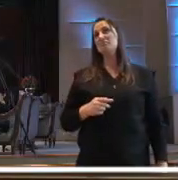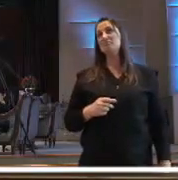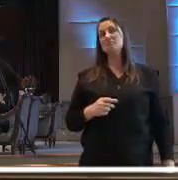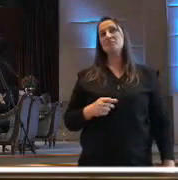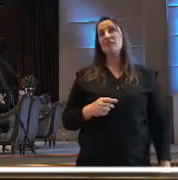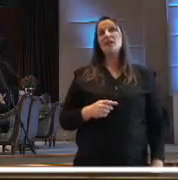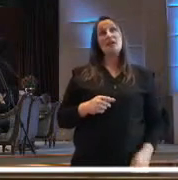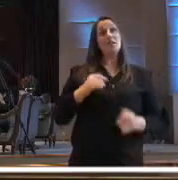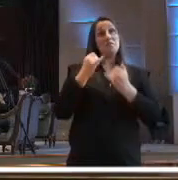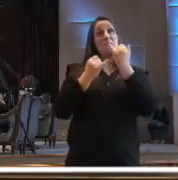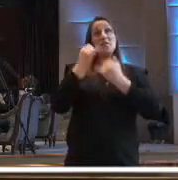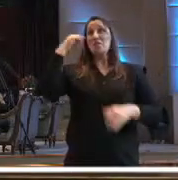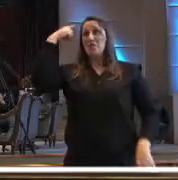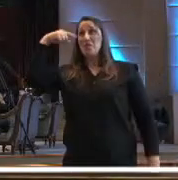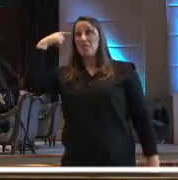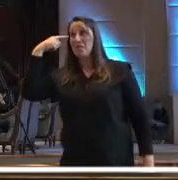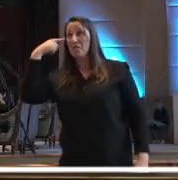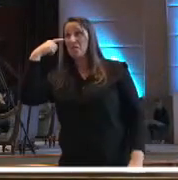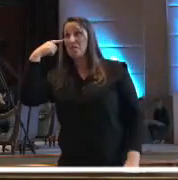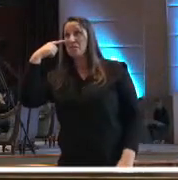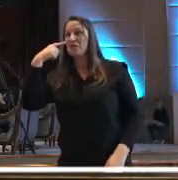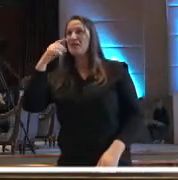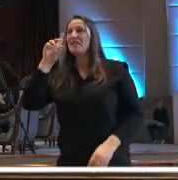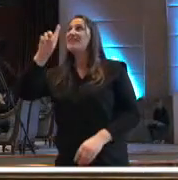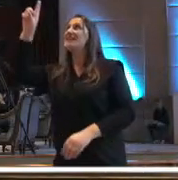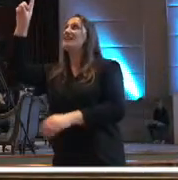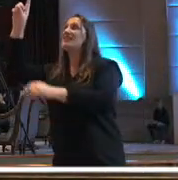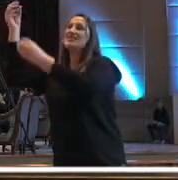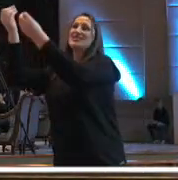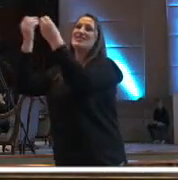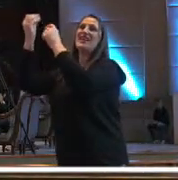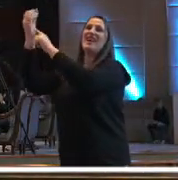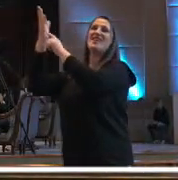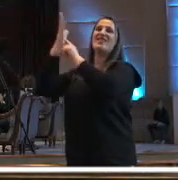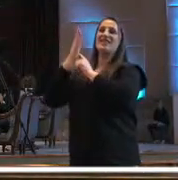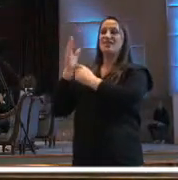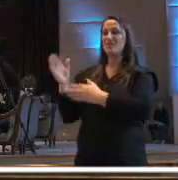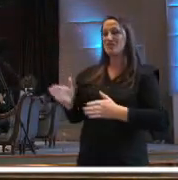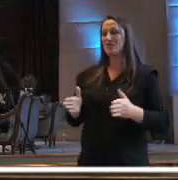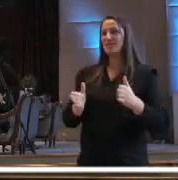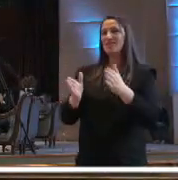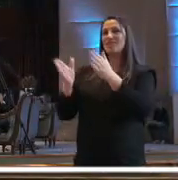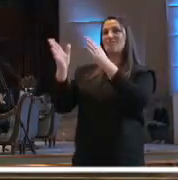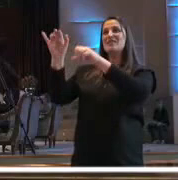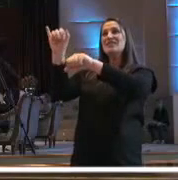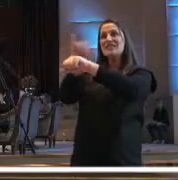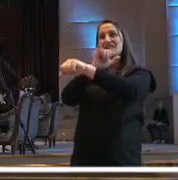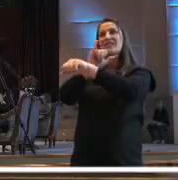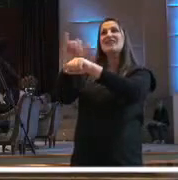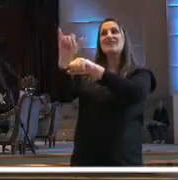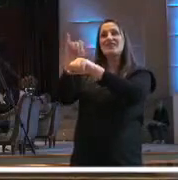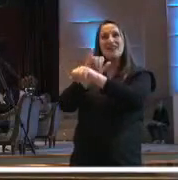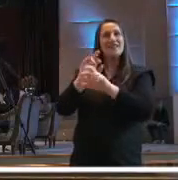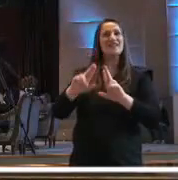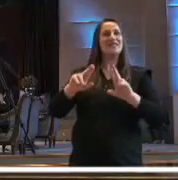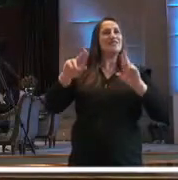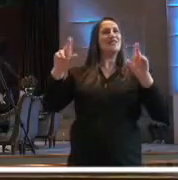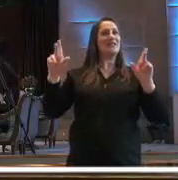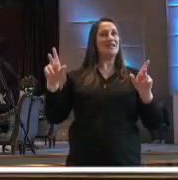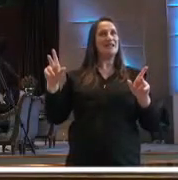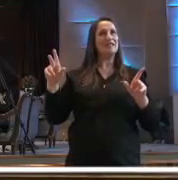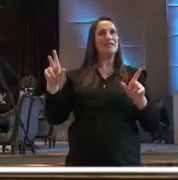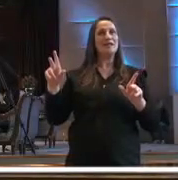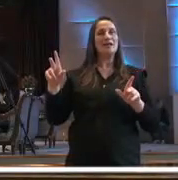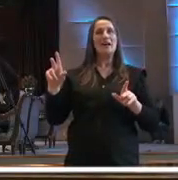E é interessante como Deus nos dá revelações de caminhos, estratégias, que aos olhos humanos